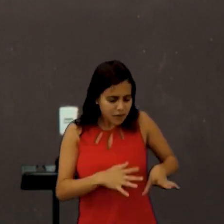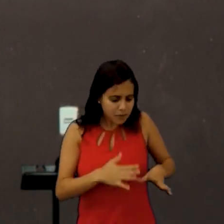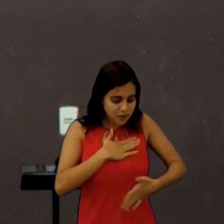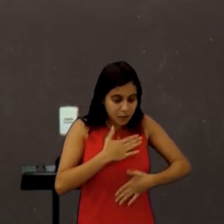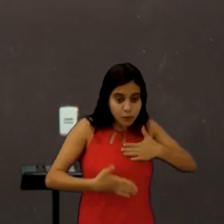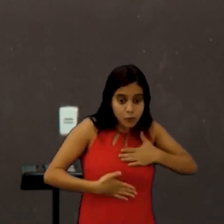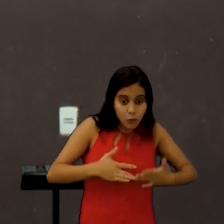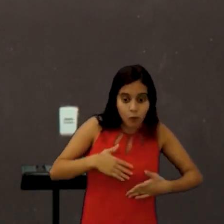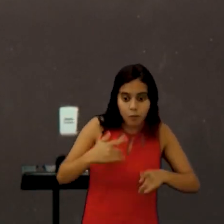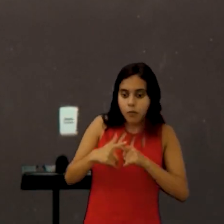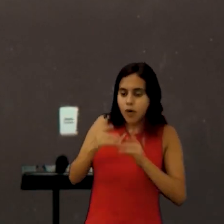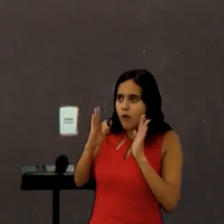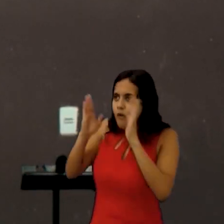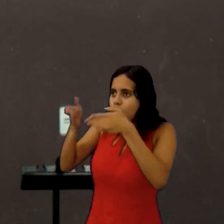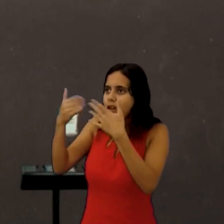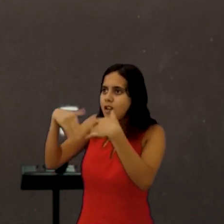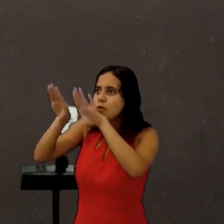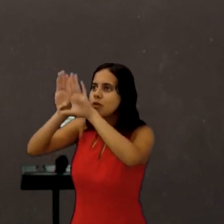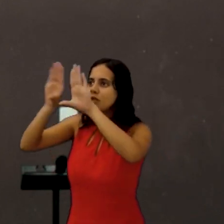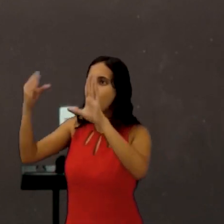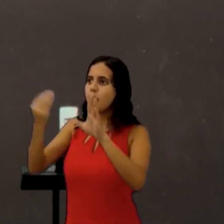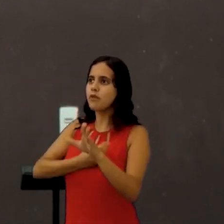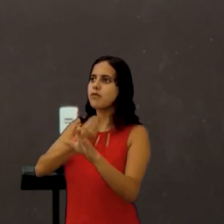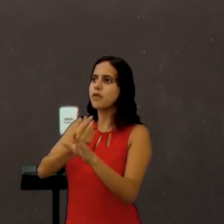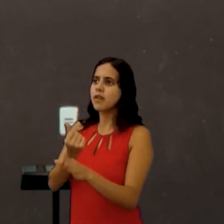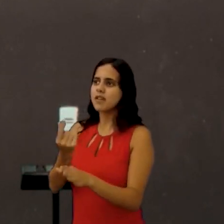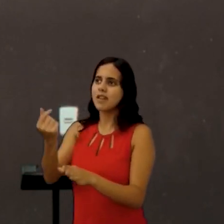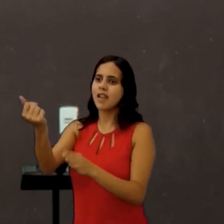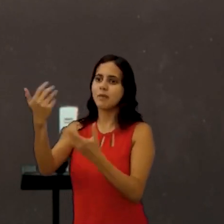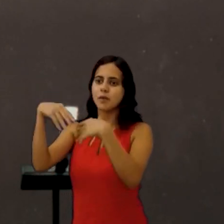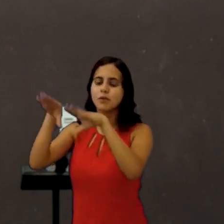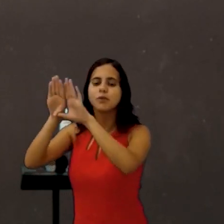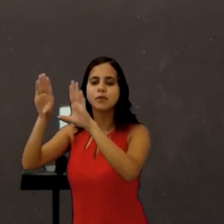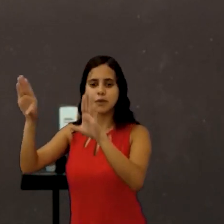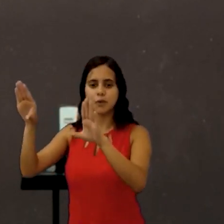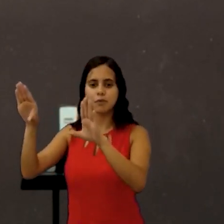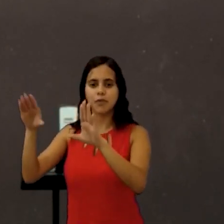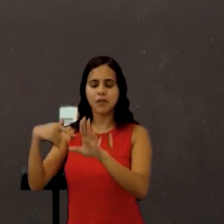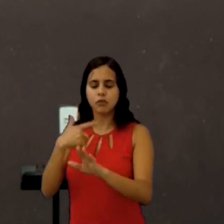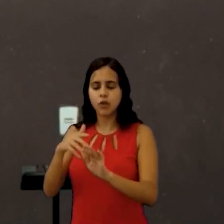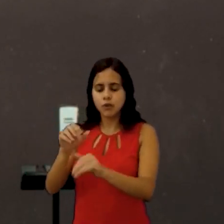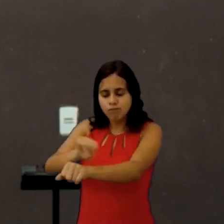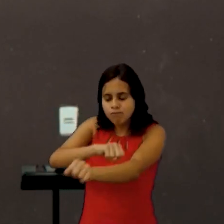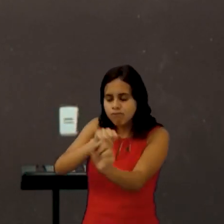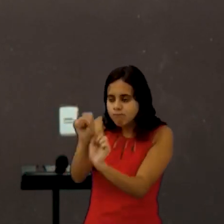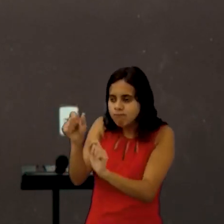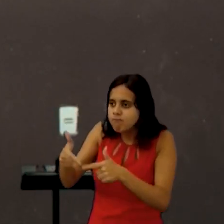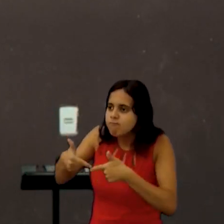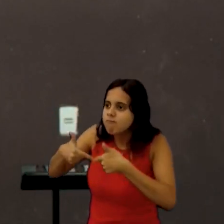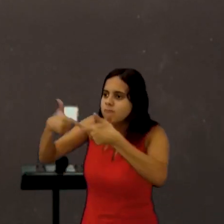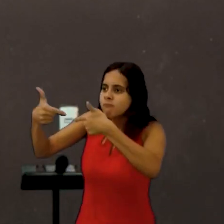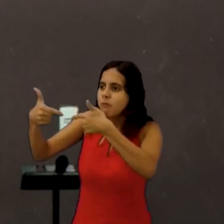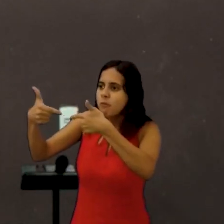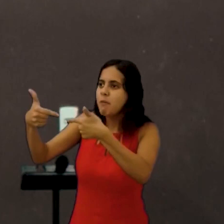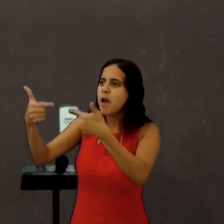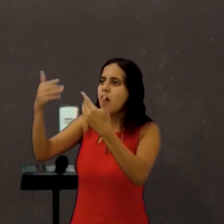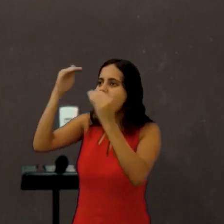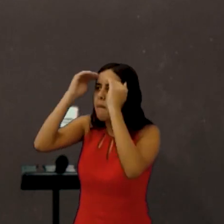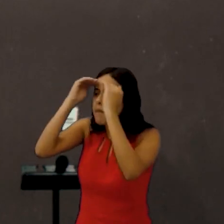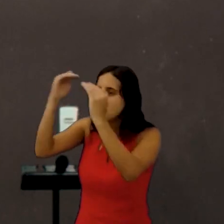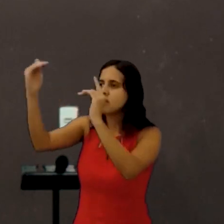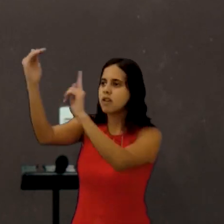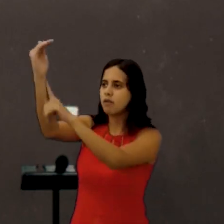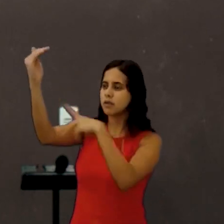Senhor. É por isso que também nos esforçamos para ser agradáveis a Ele, quer